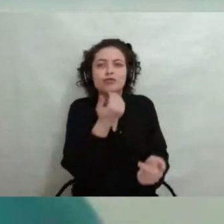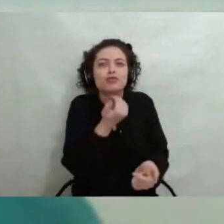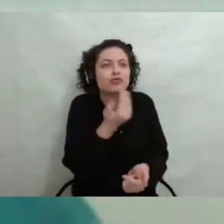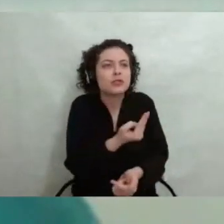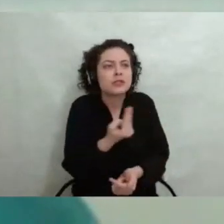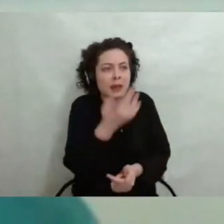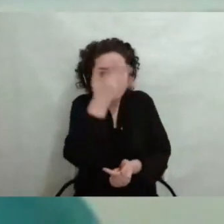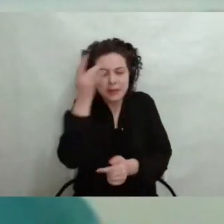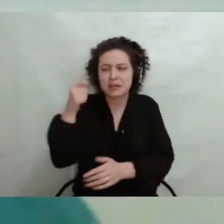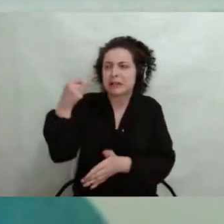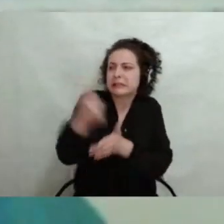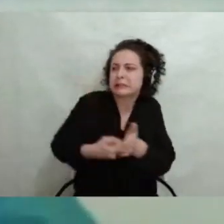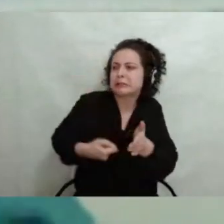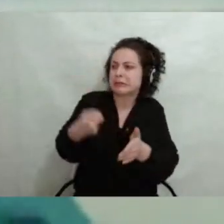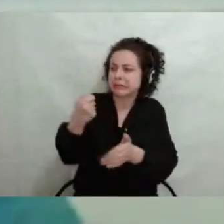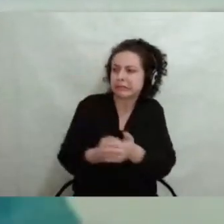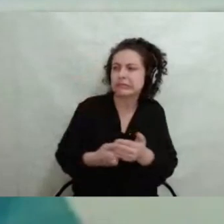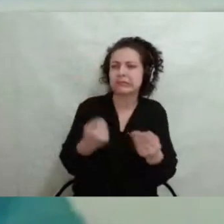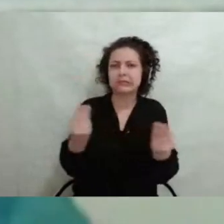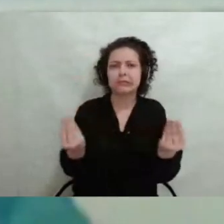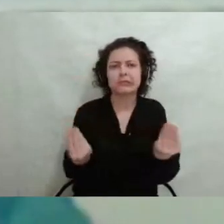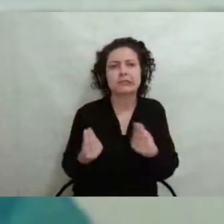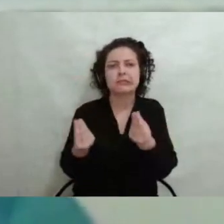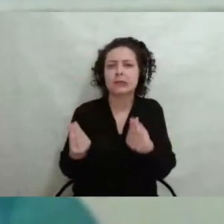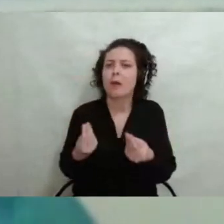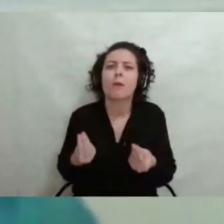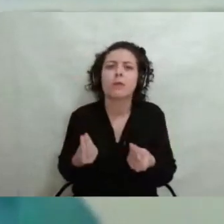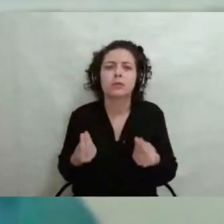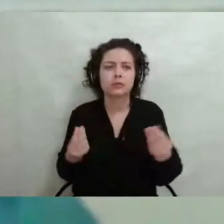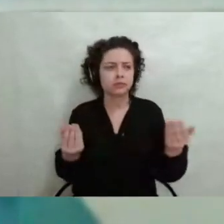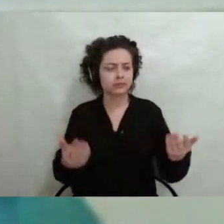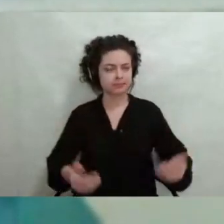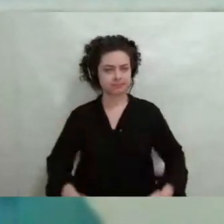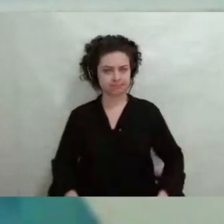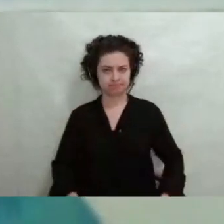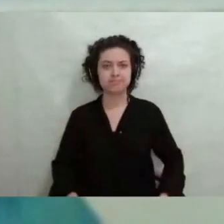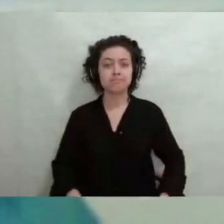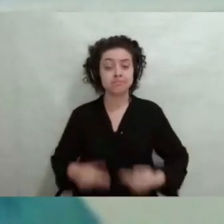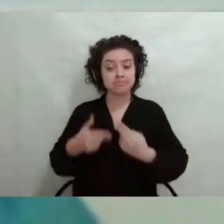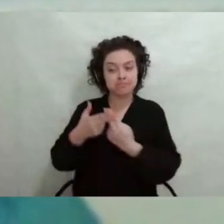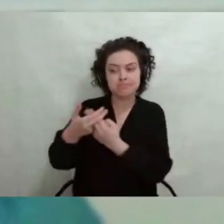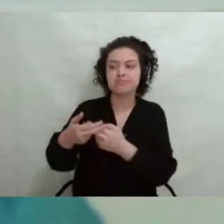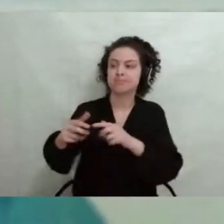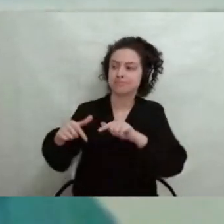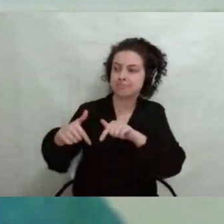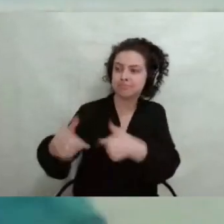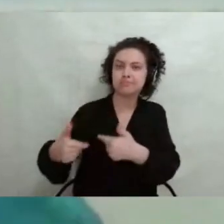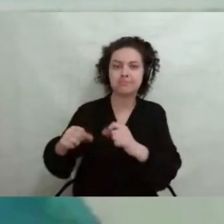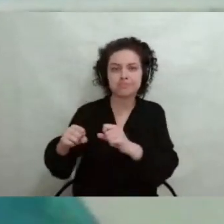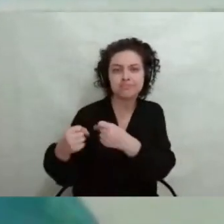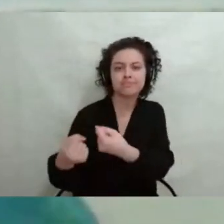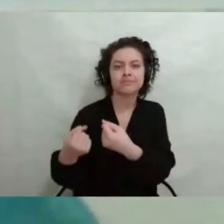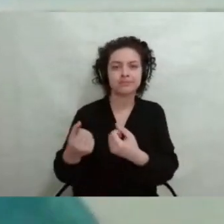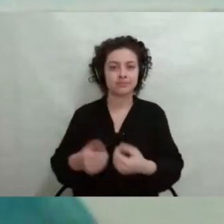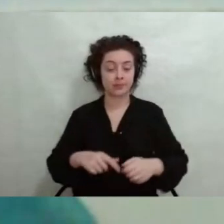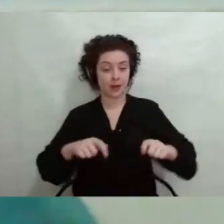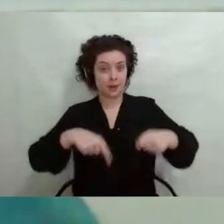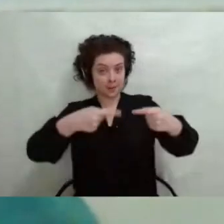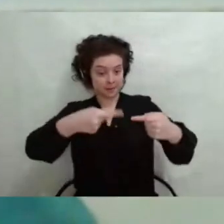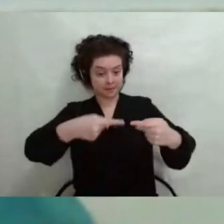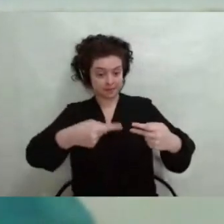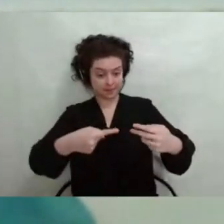no trabalho cotidiano em defesa do SUS. De modo que os desafios que se colocam